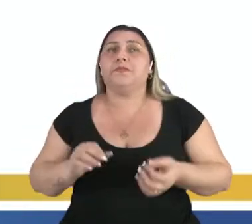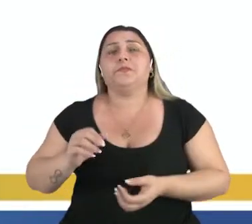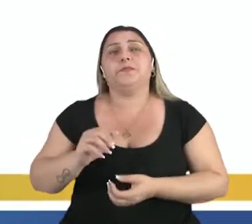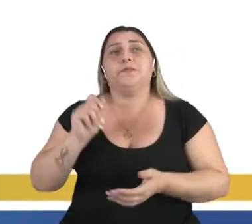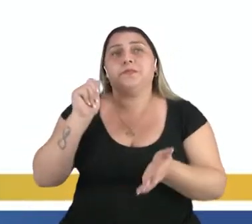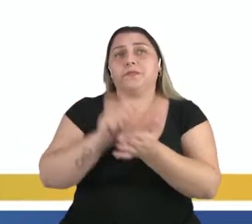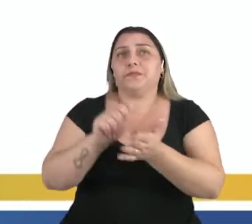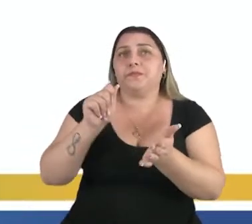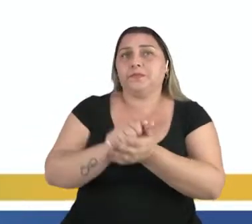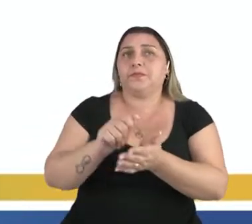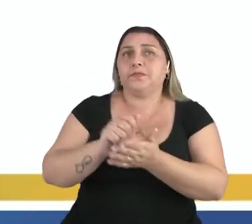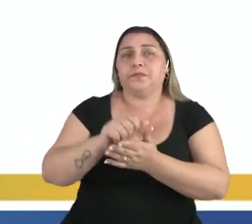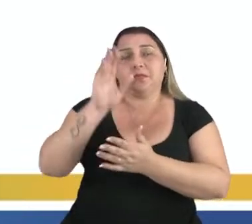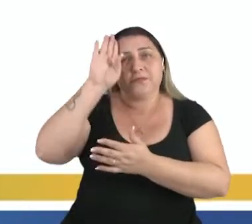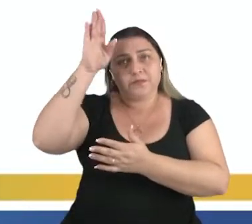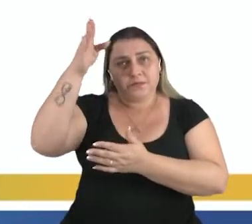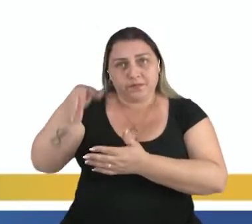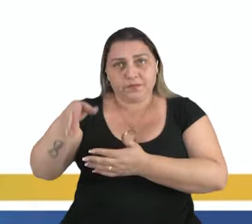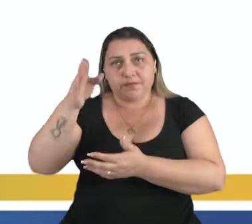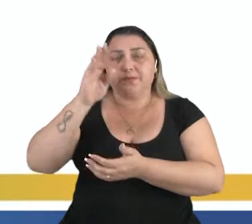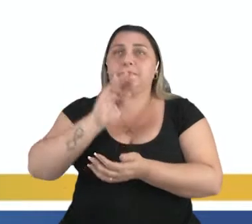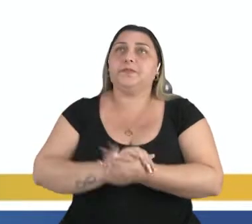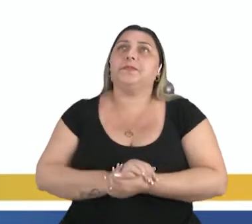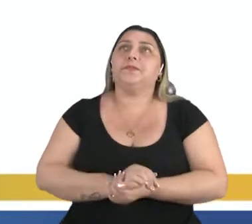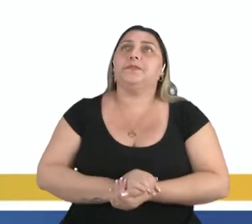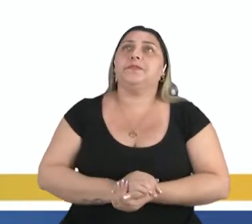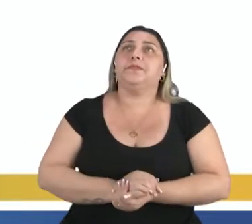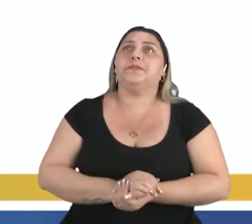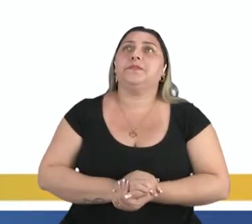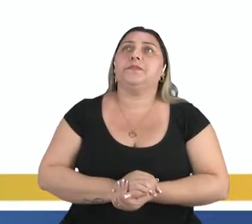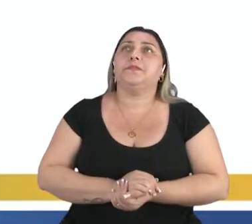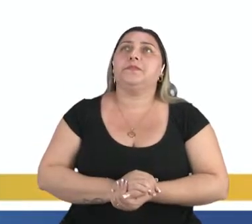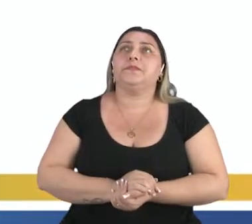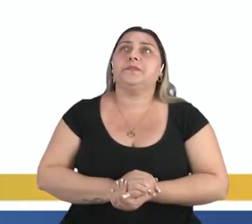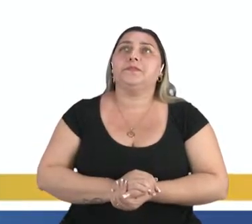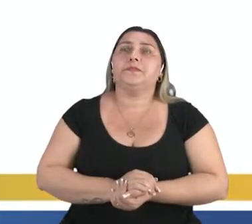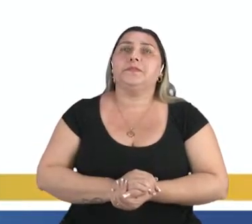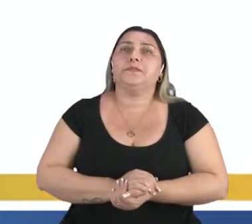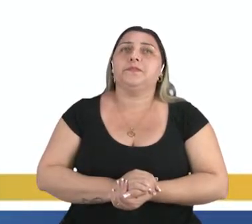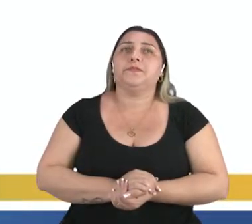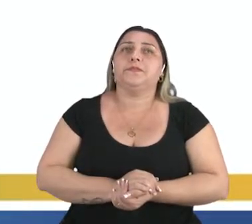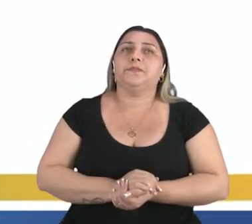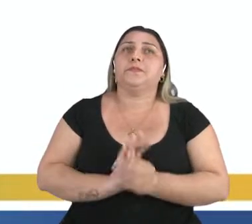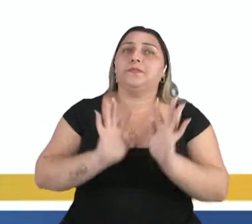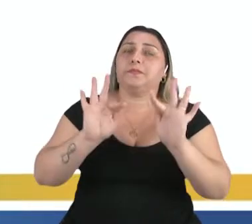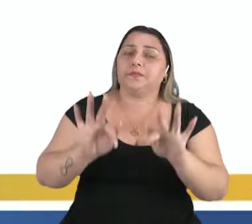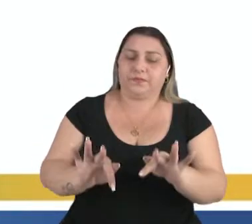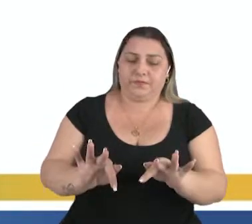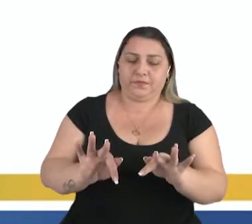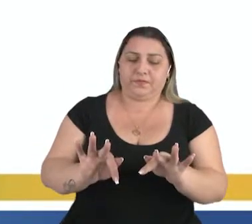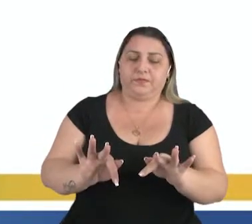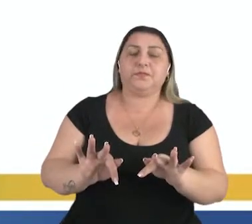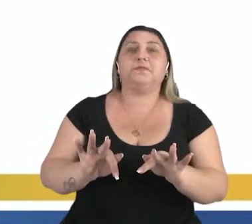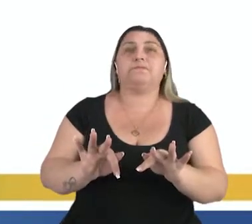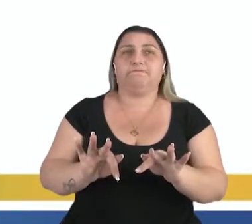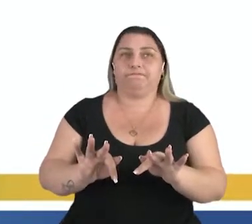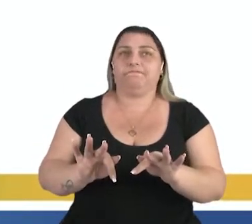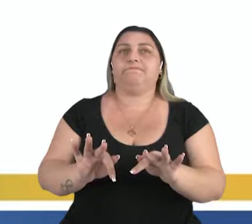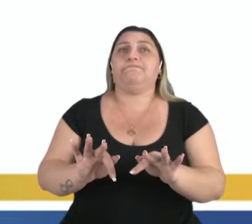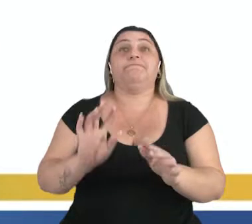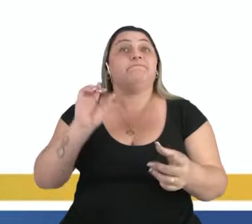desenvolvimento, que é o momento em que a argumentação do escritor será a principal ferramenta. E, por fim, a conclusão, que é